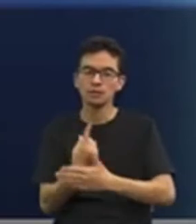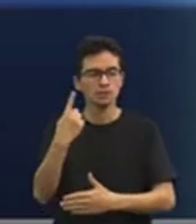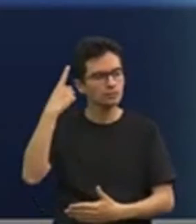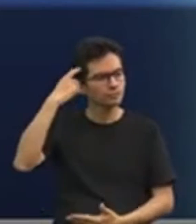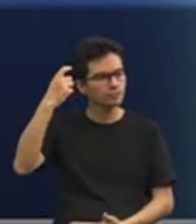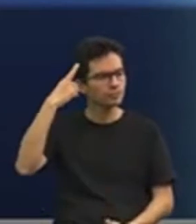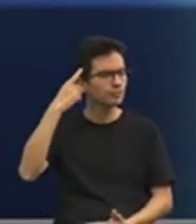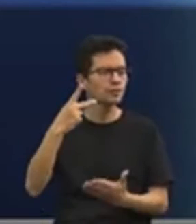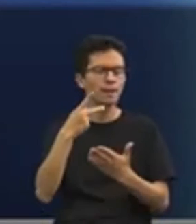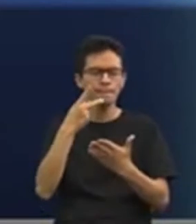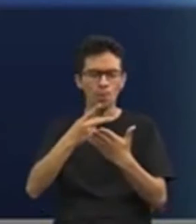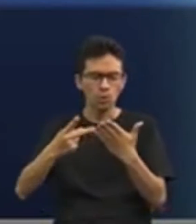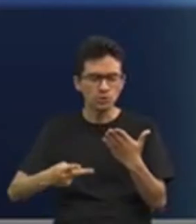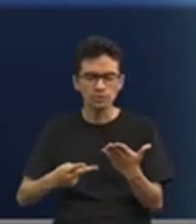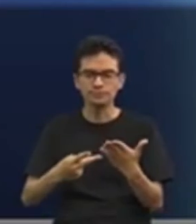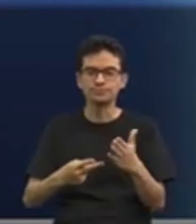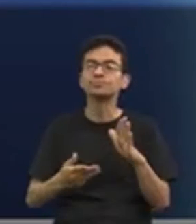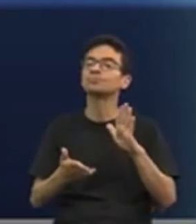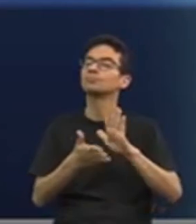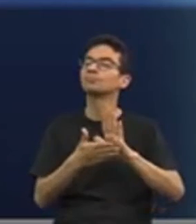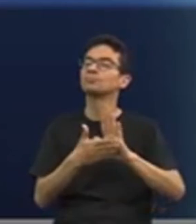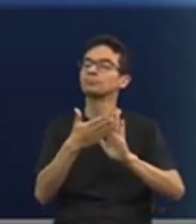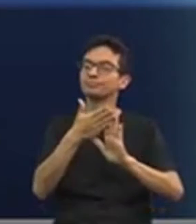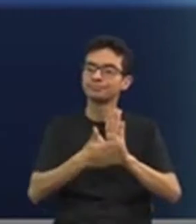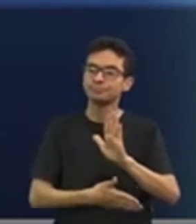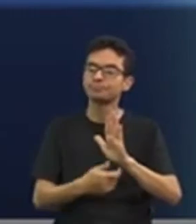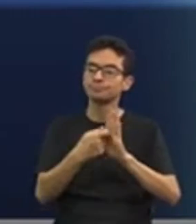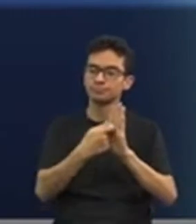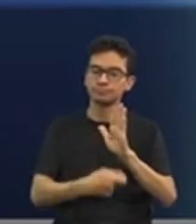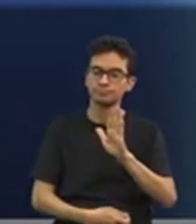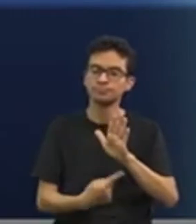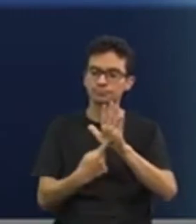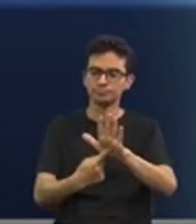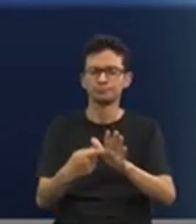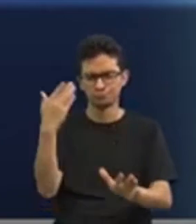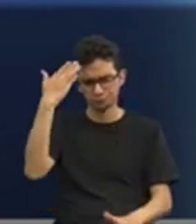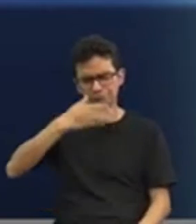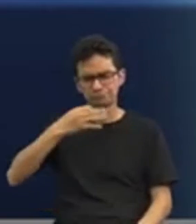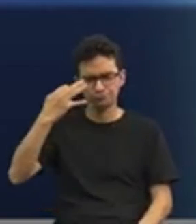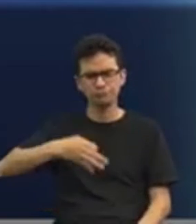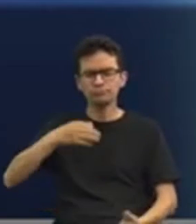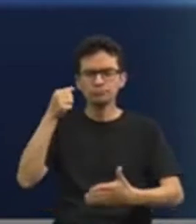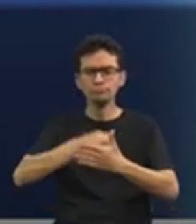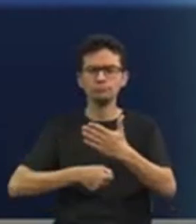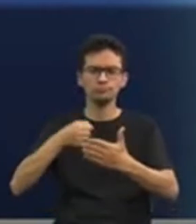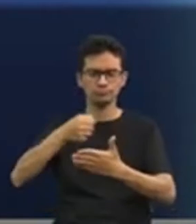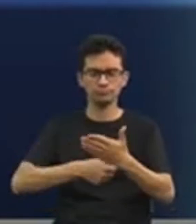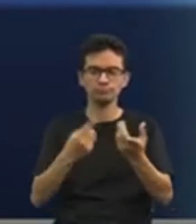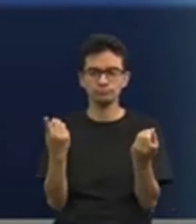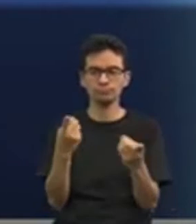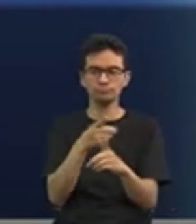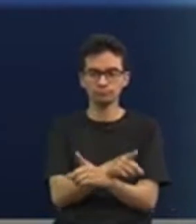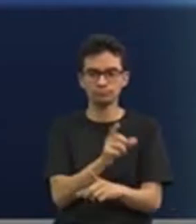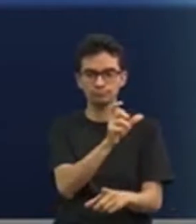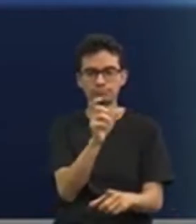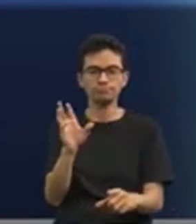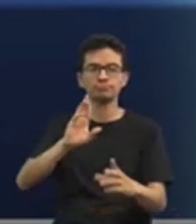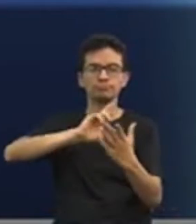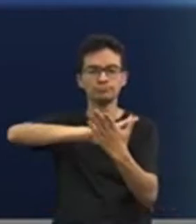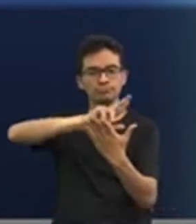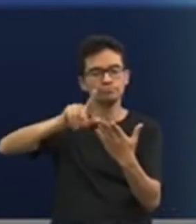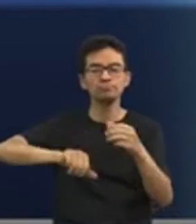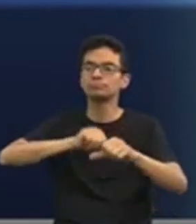é correto dizer que o autor se propõe a evidentemente defender a conversão das palavras em